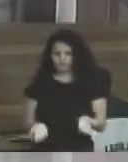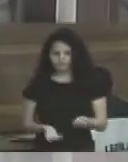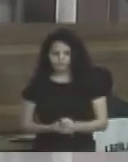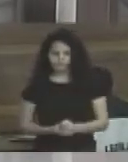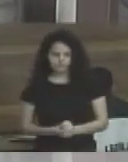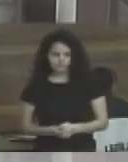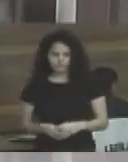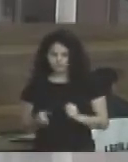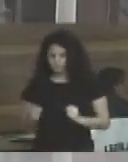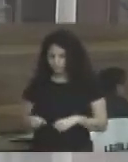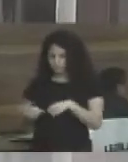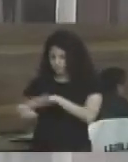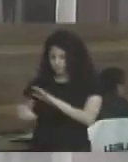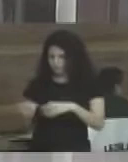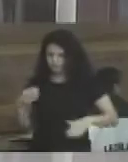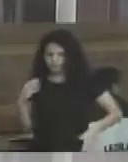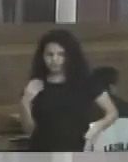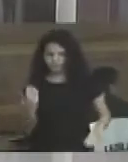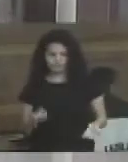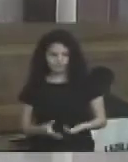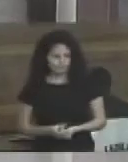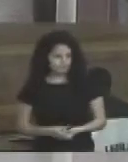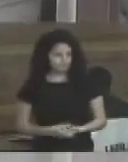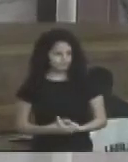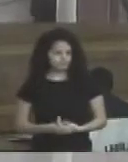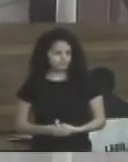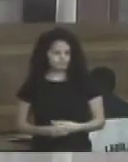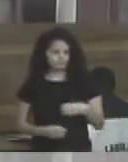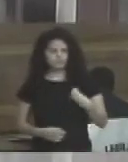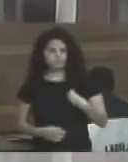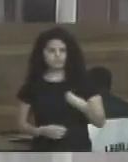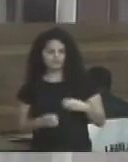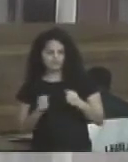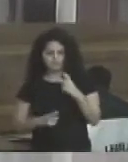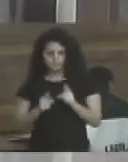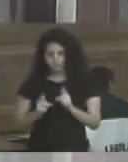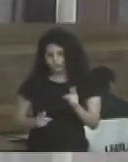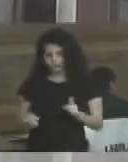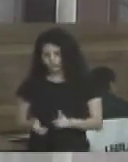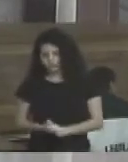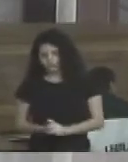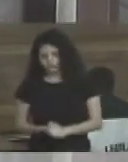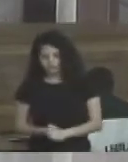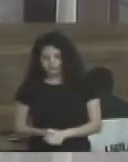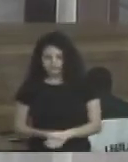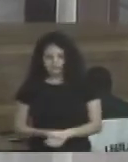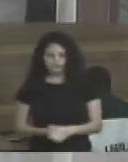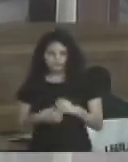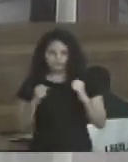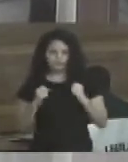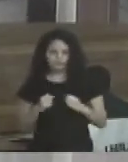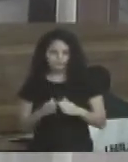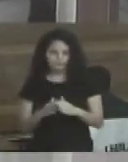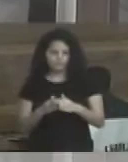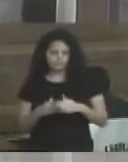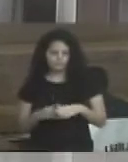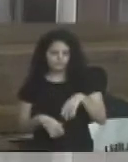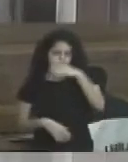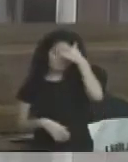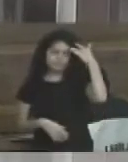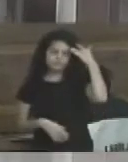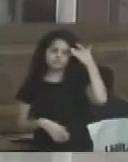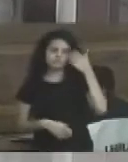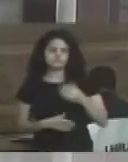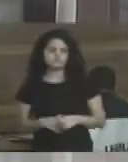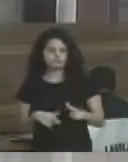vivendo uma guerra. Então, não tem horário. Se chegar uma denúncia, a polícia tem que ir. Então, eu peço a colaboração dos moradores, o